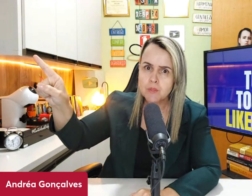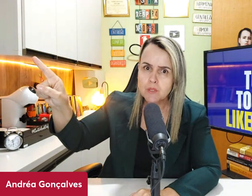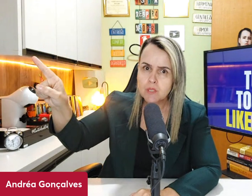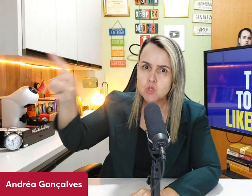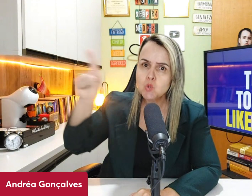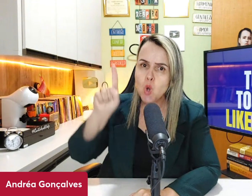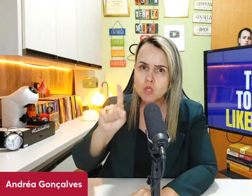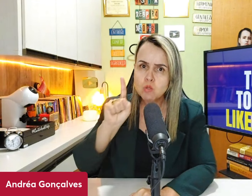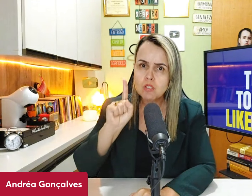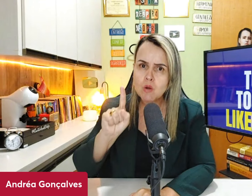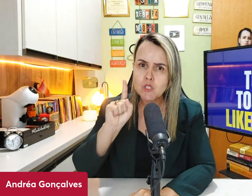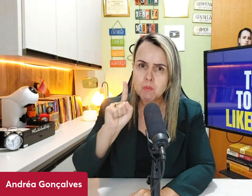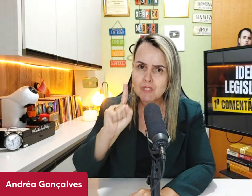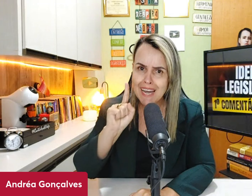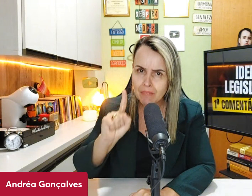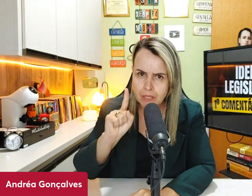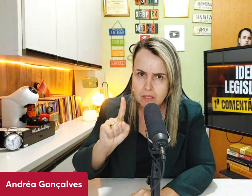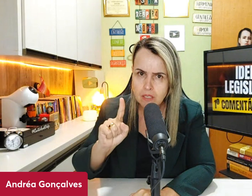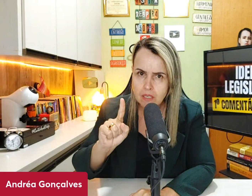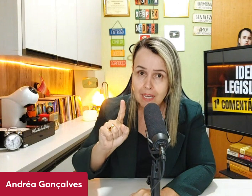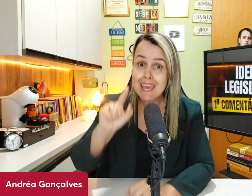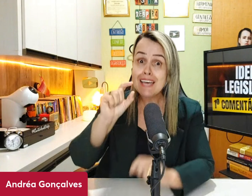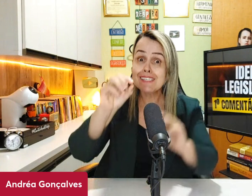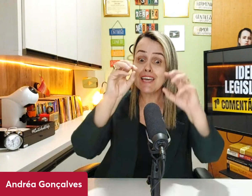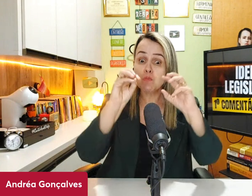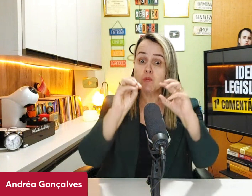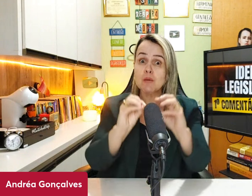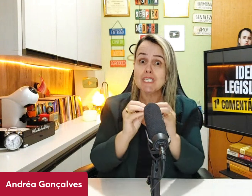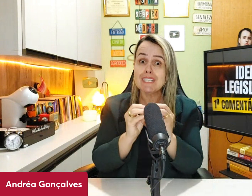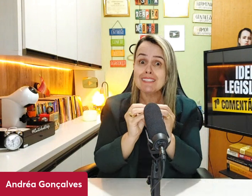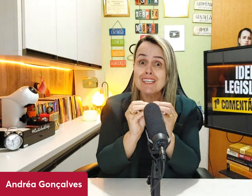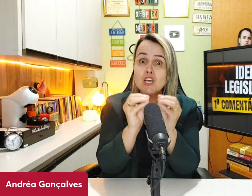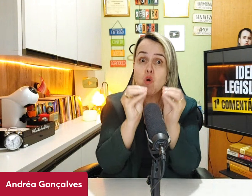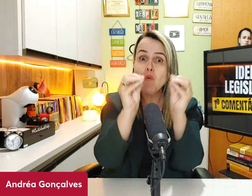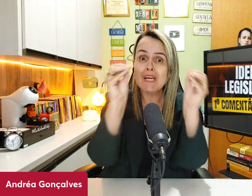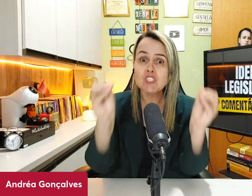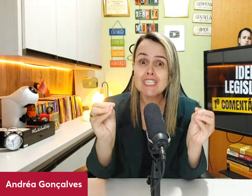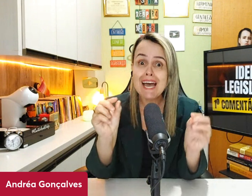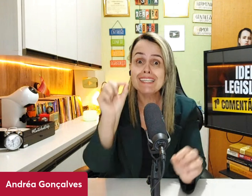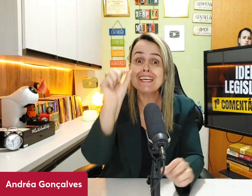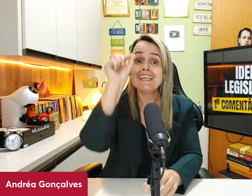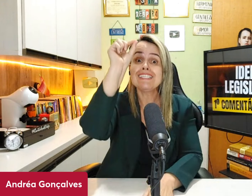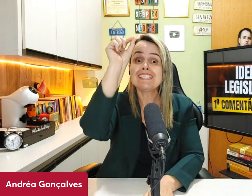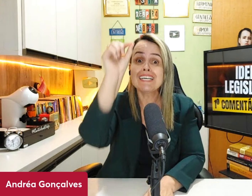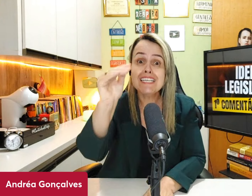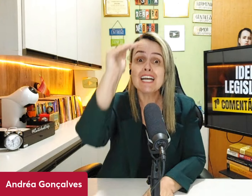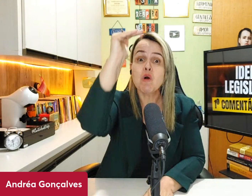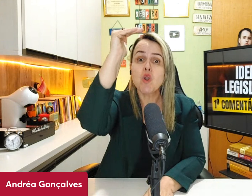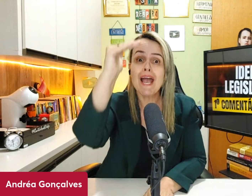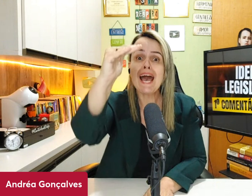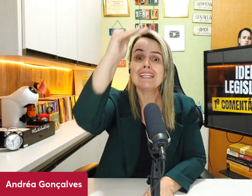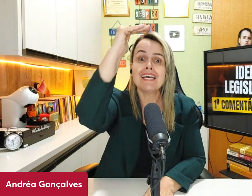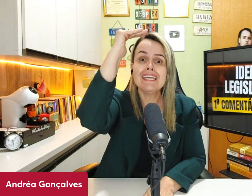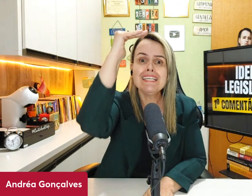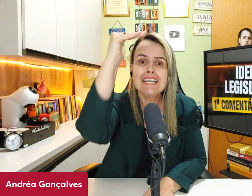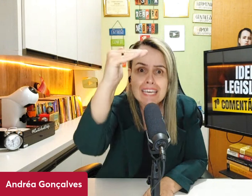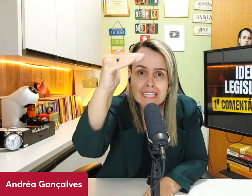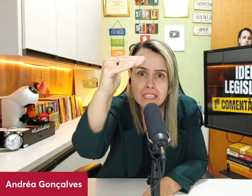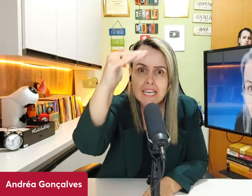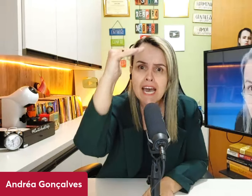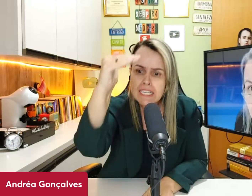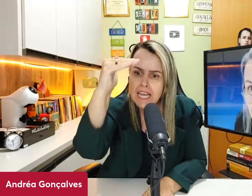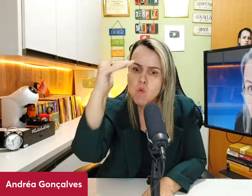União todos são responsáveis e essa responsabilidade tem que ser compartilhada escrita colocada em